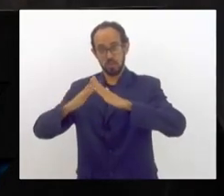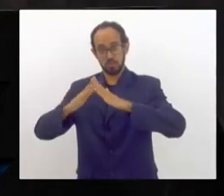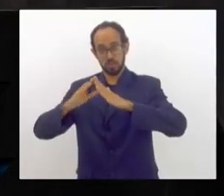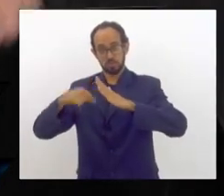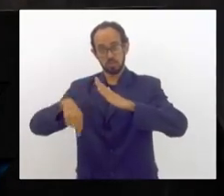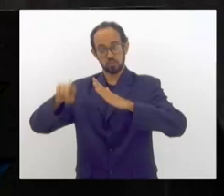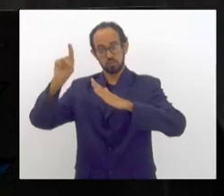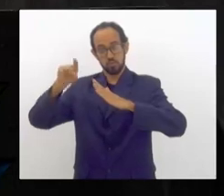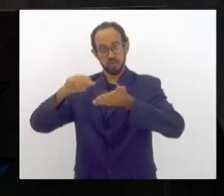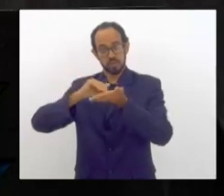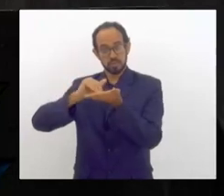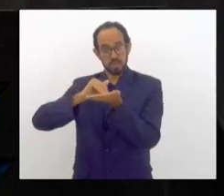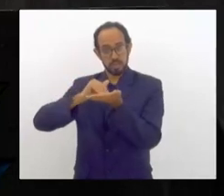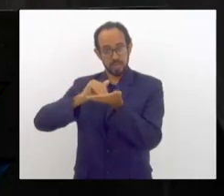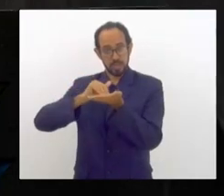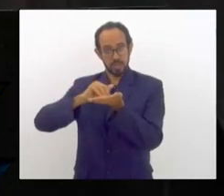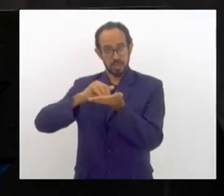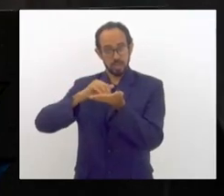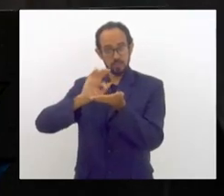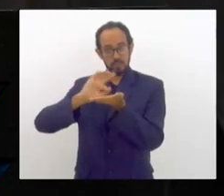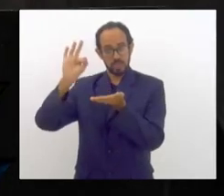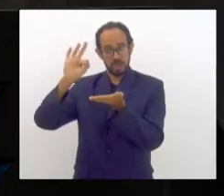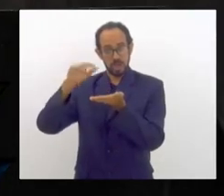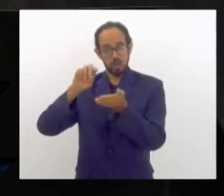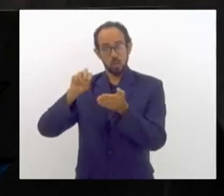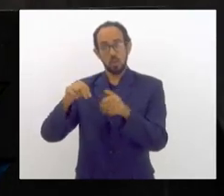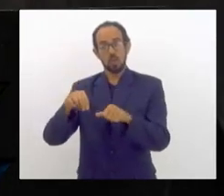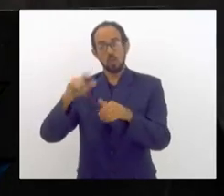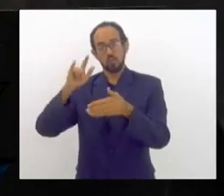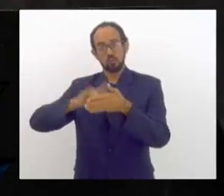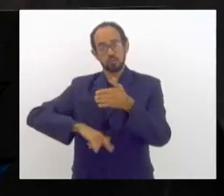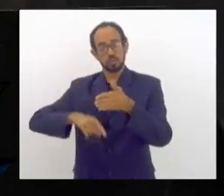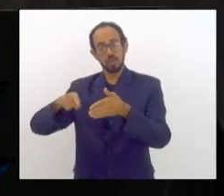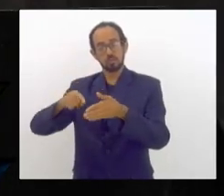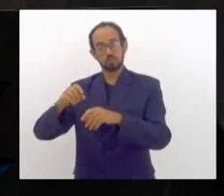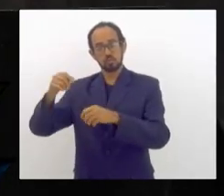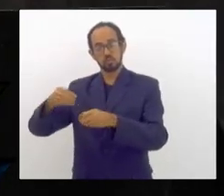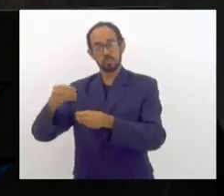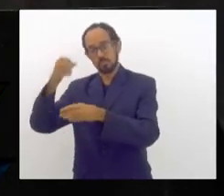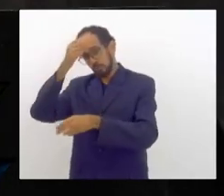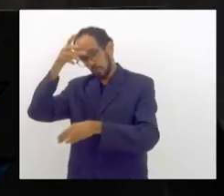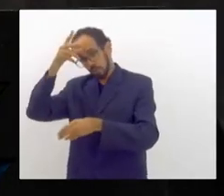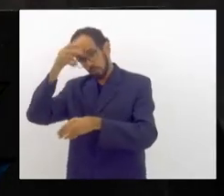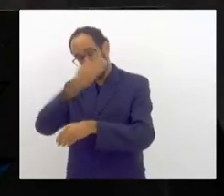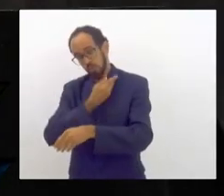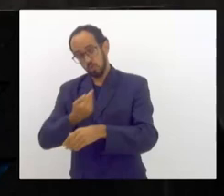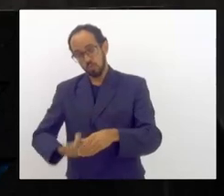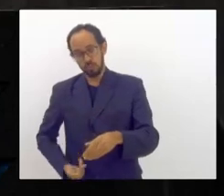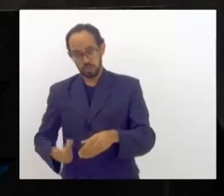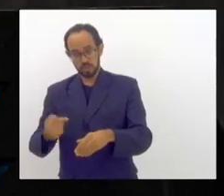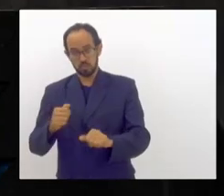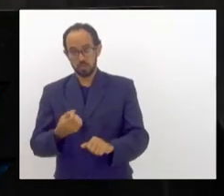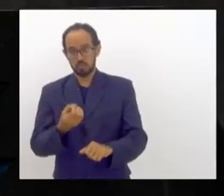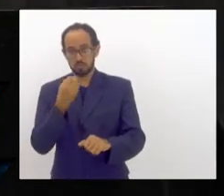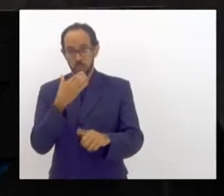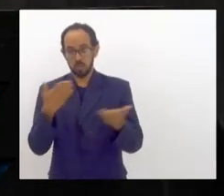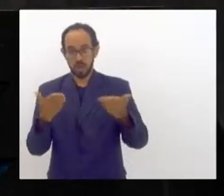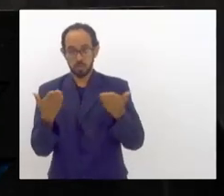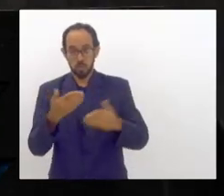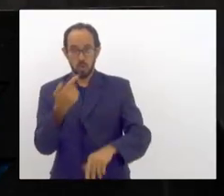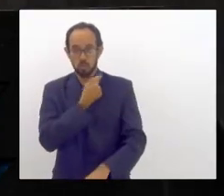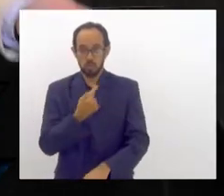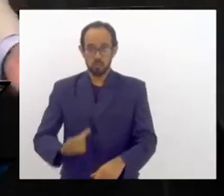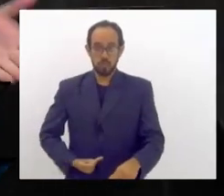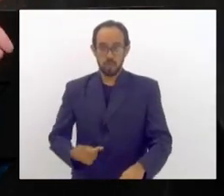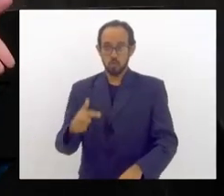União, nós oficiamos o Governo do Estado, oficiamos a Prefeitura e entregamos o inventário. E que bom que agora o governo Lula anunciou